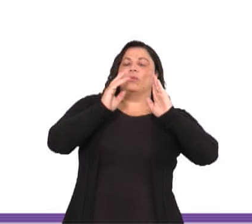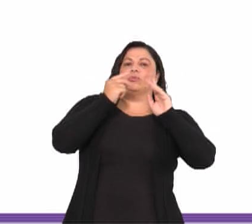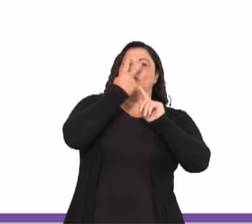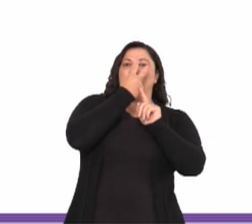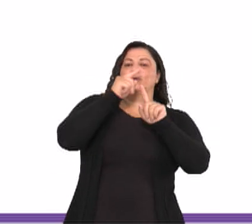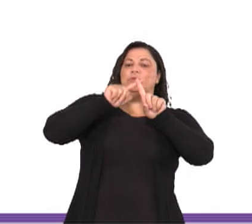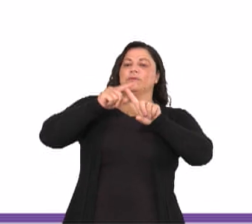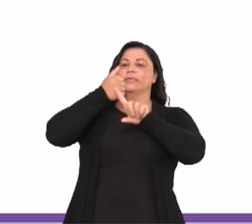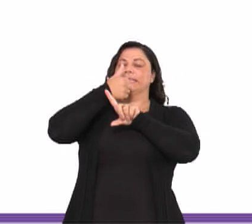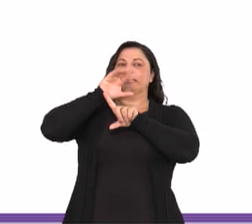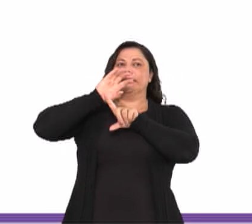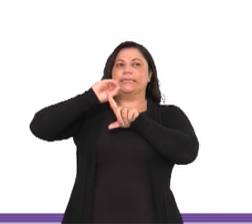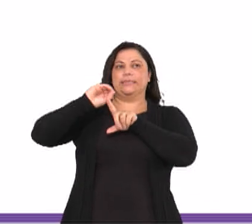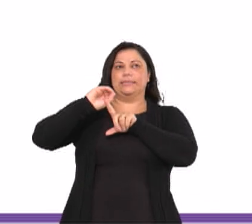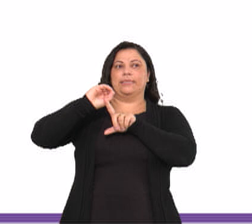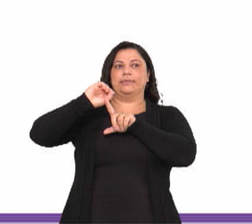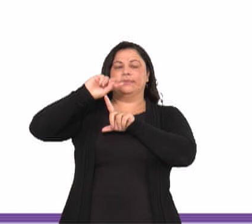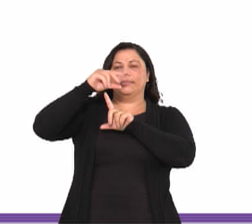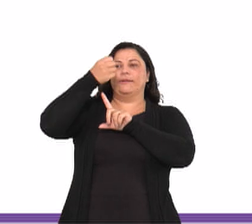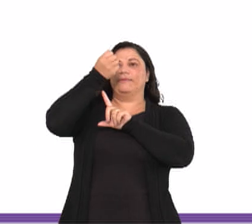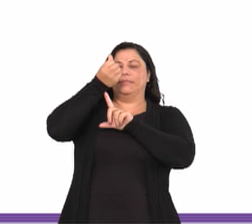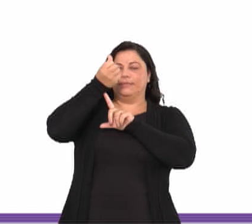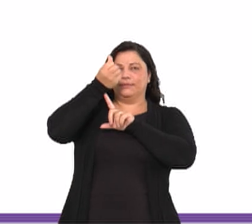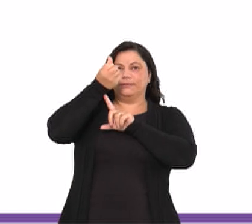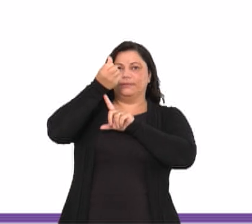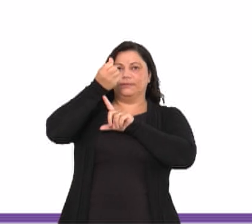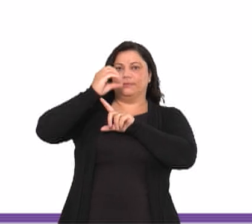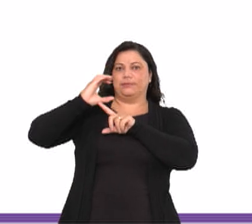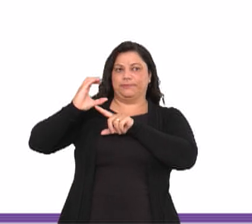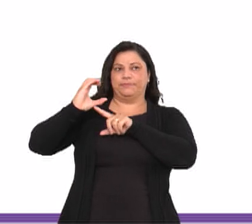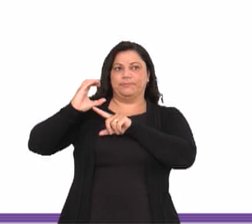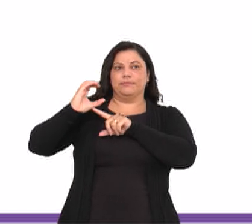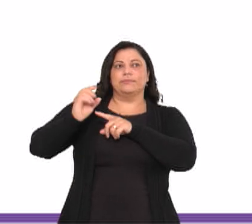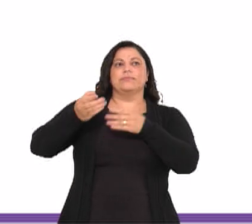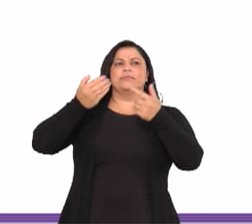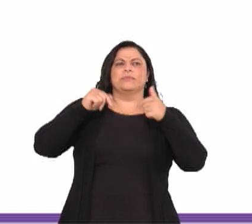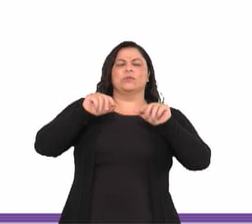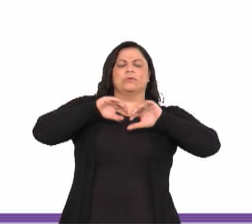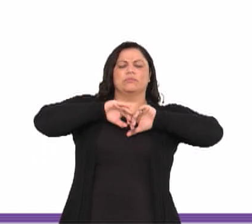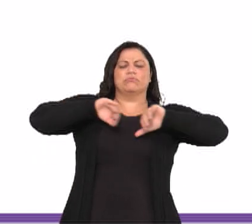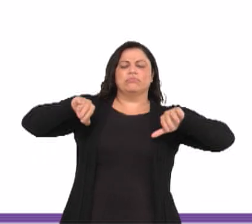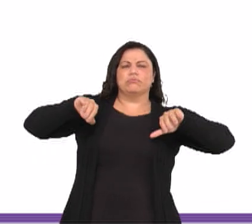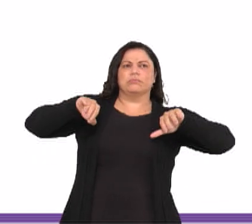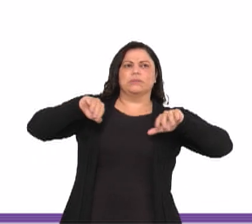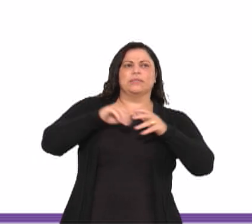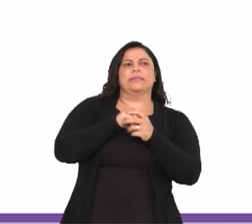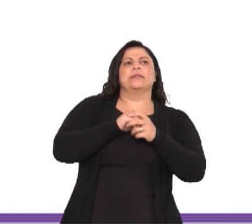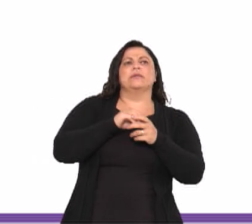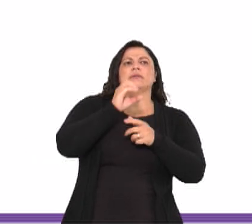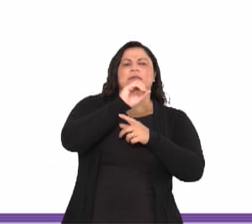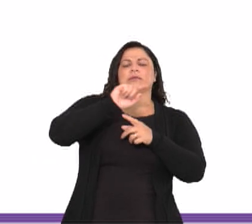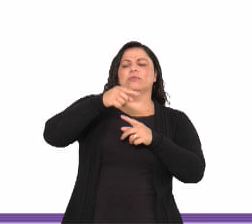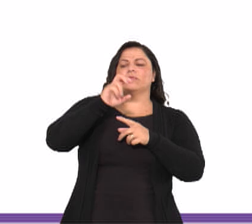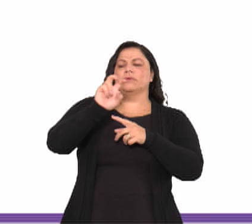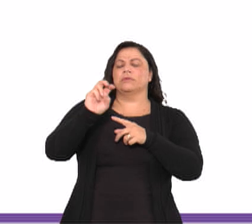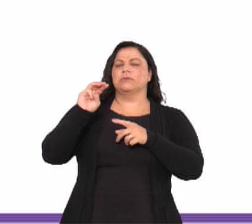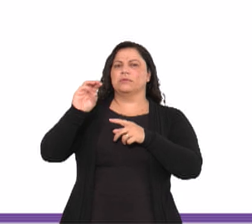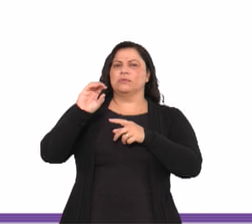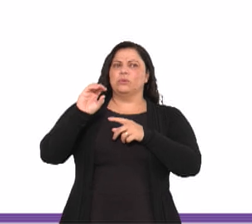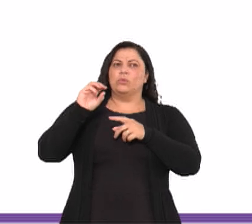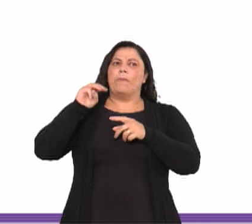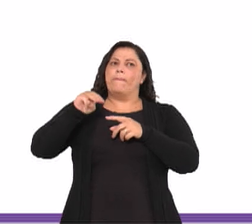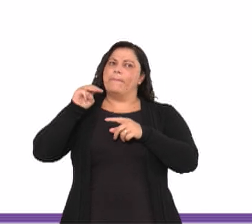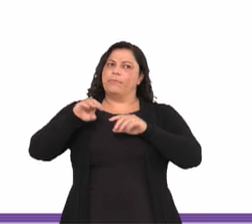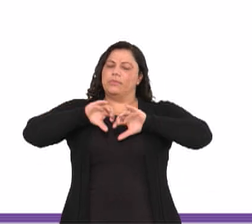elevado a menos 6 coulombs encontram-se separadas a uma distância de 0,5 metros. O módulo da força